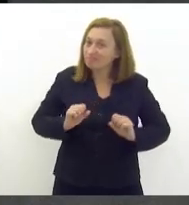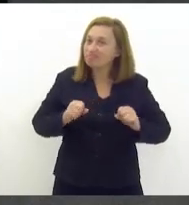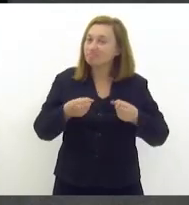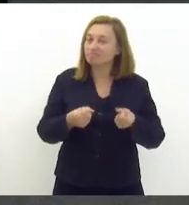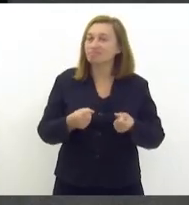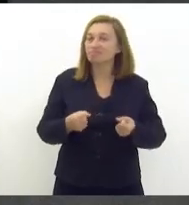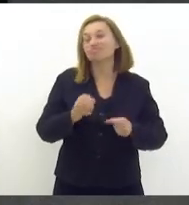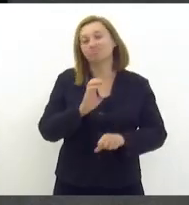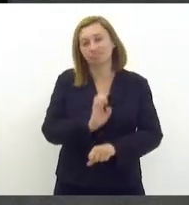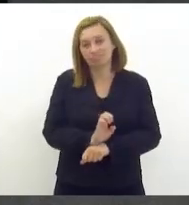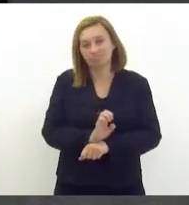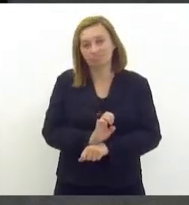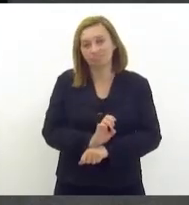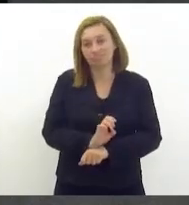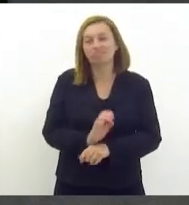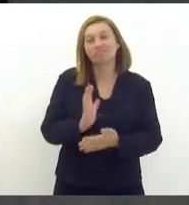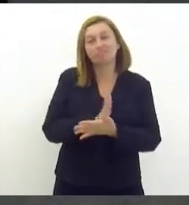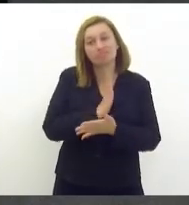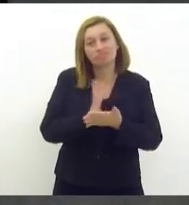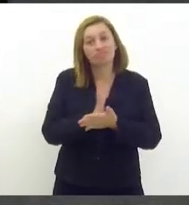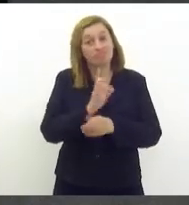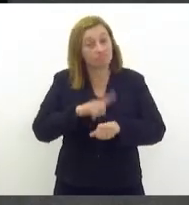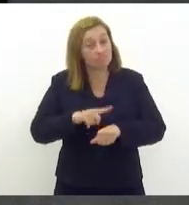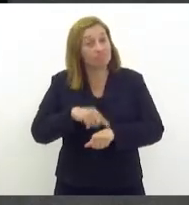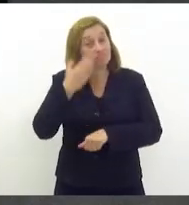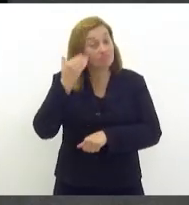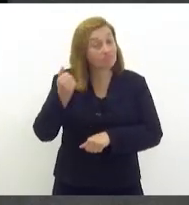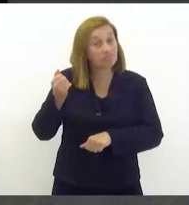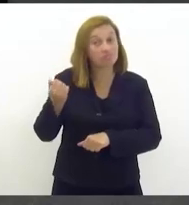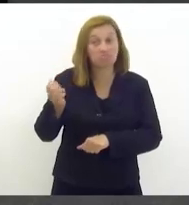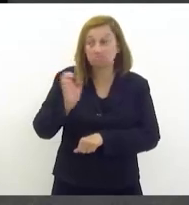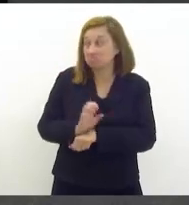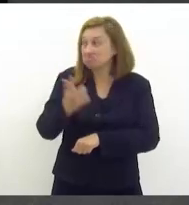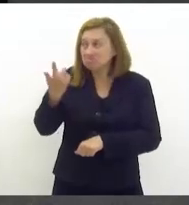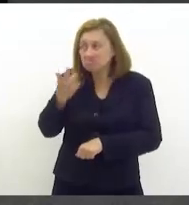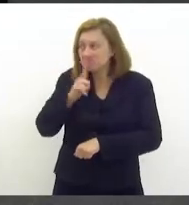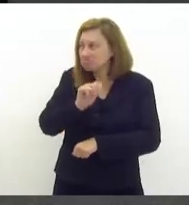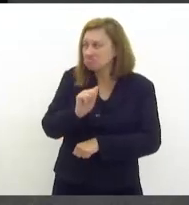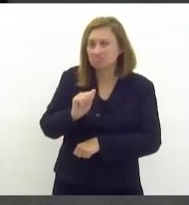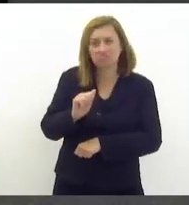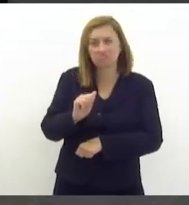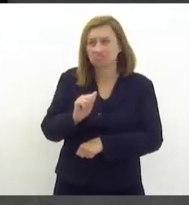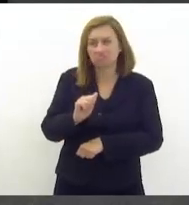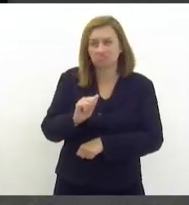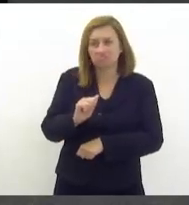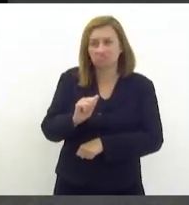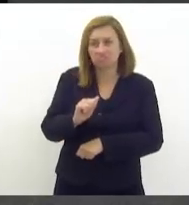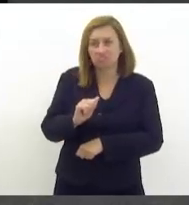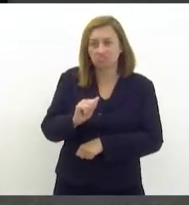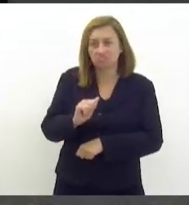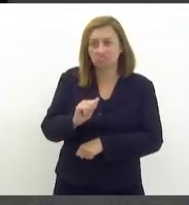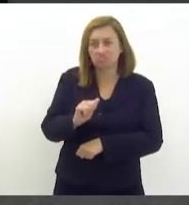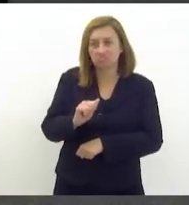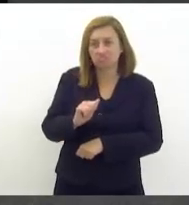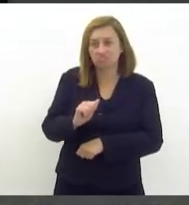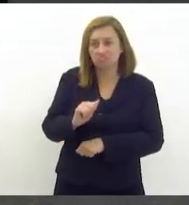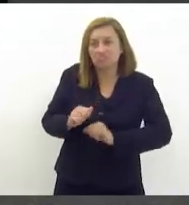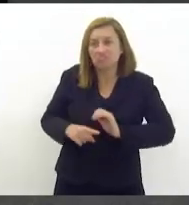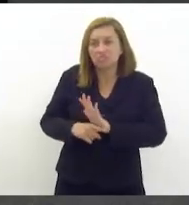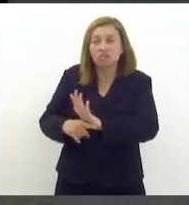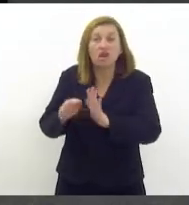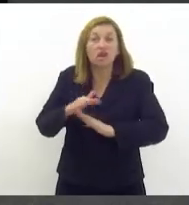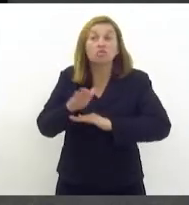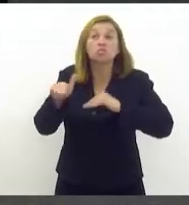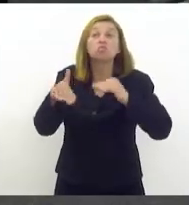do Estado em muitos momentos nós sabemos que o estado não consegue é dar conta de todas as demandas